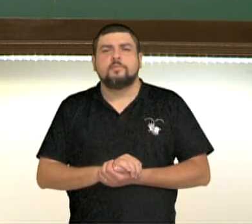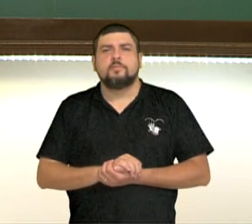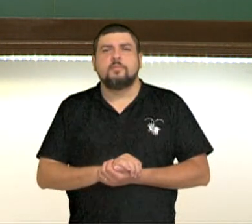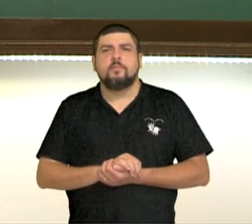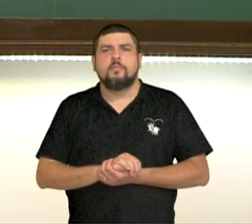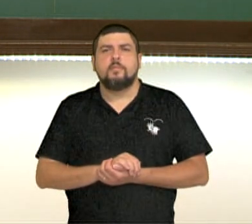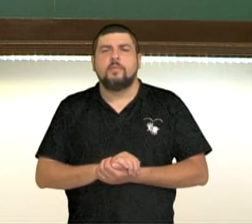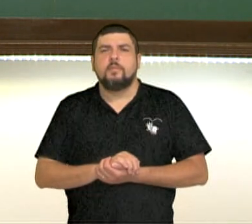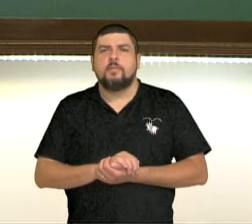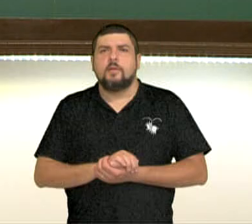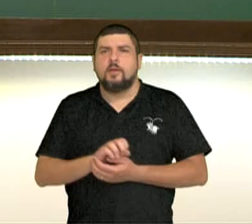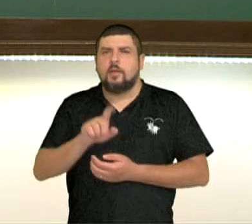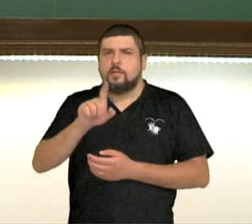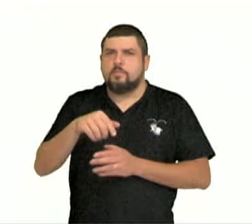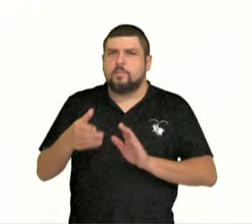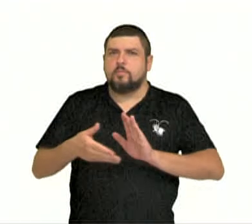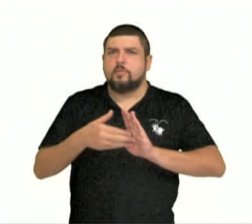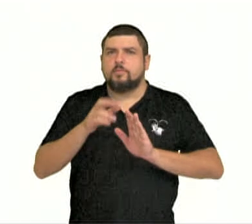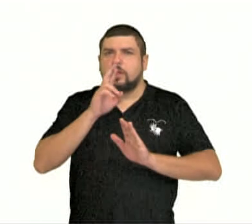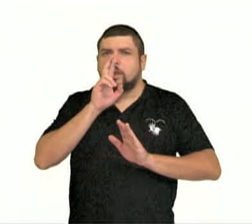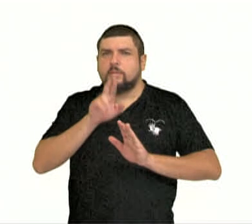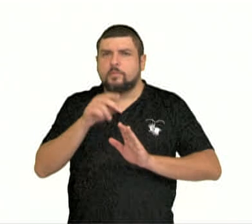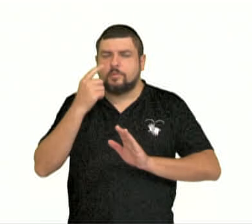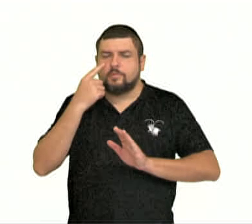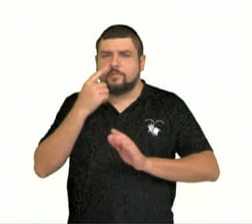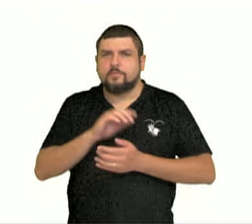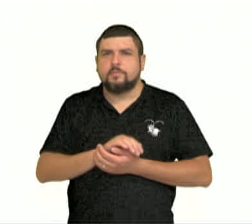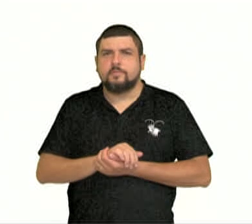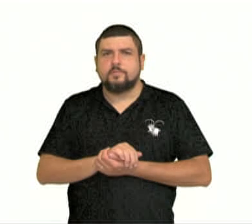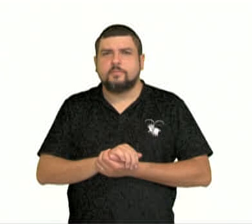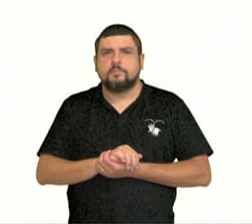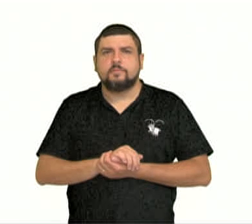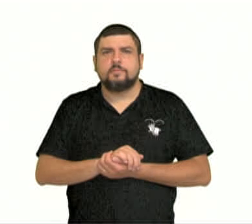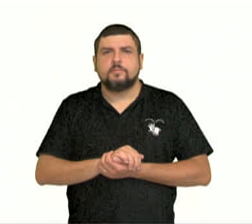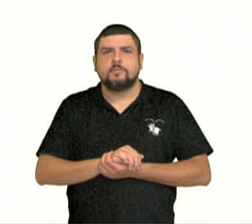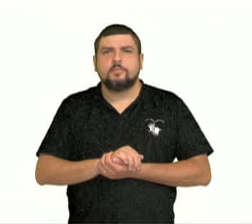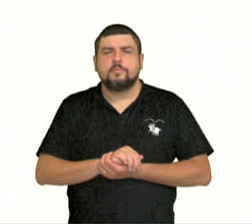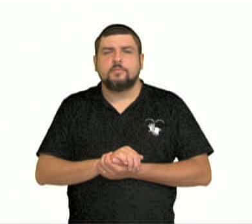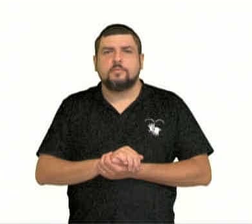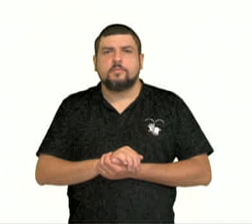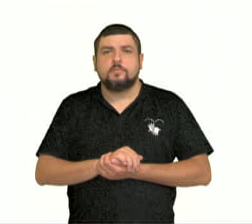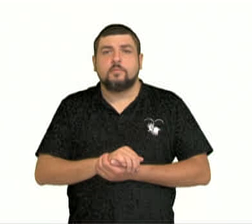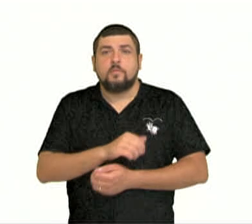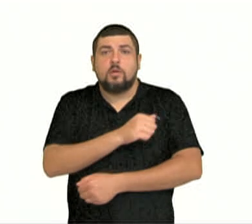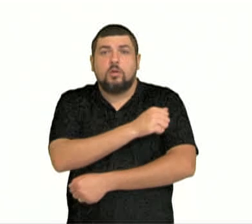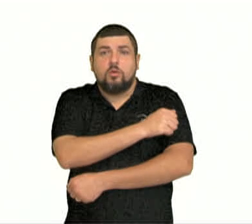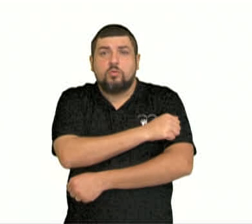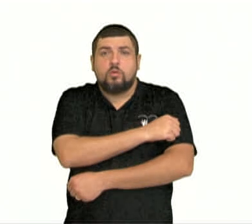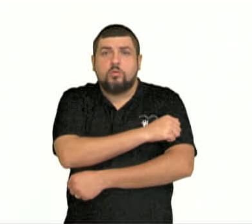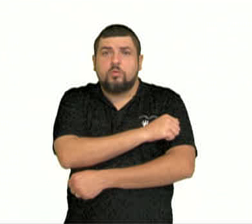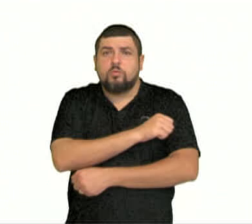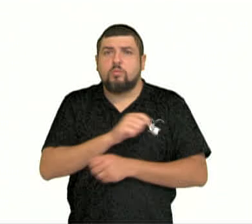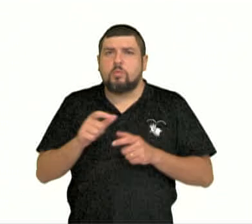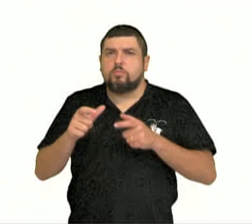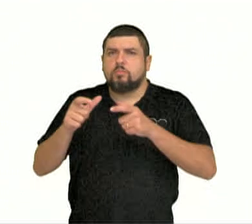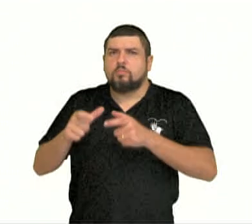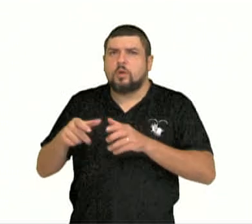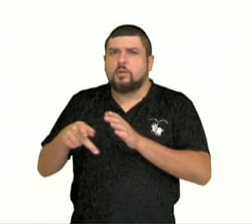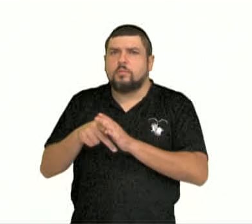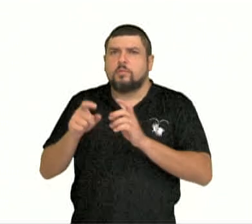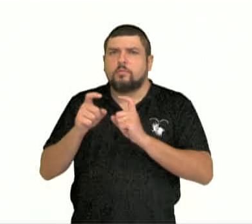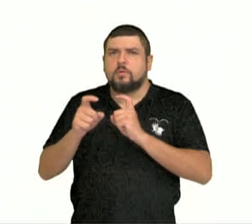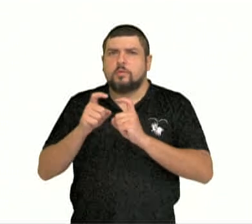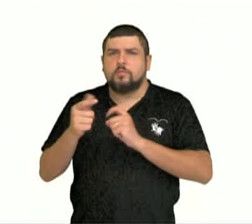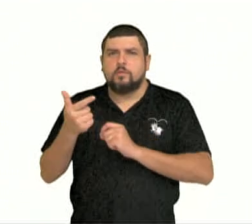Algumas possibilidades, então, Confere aí. Alunos não têm espaço para realizar suas reuniões. O polo não